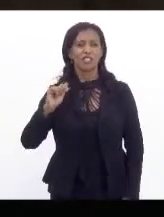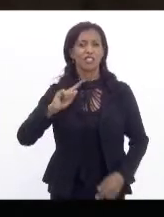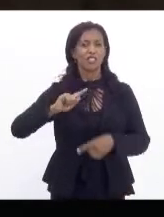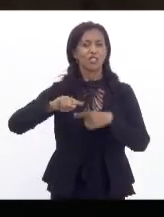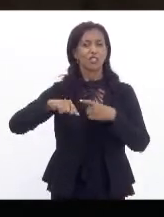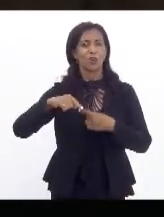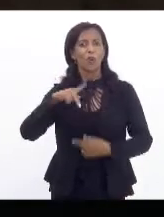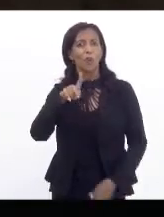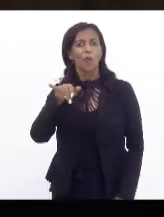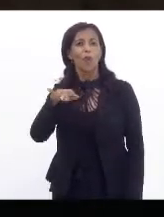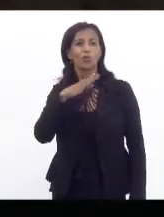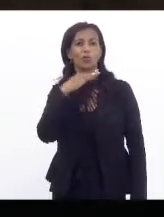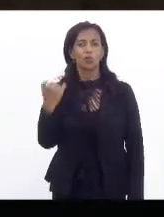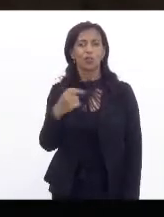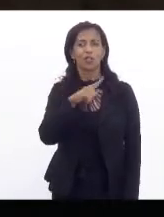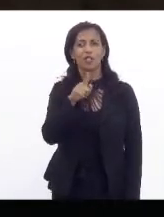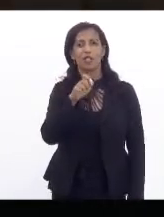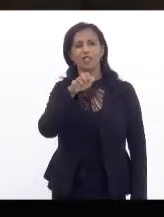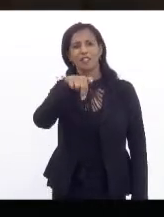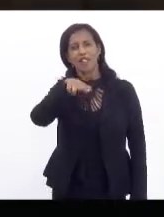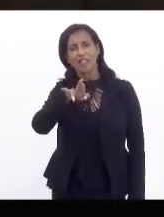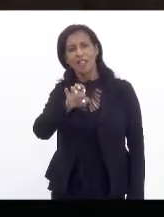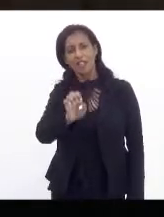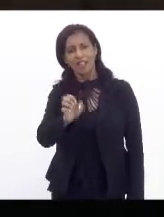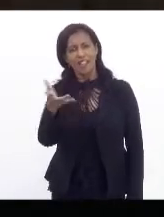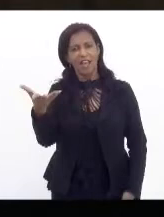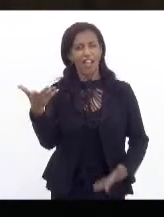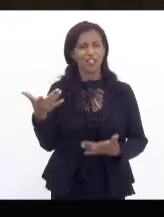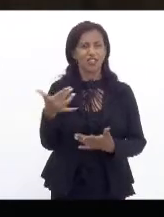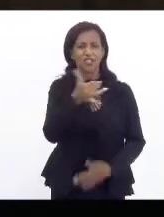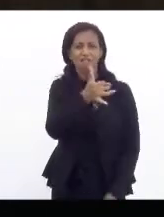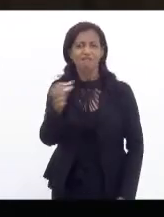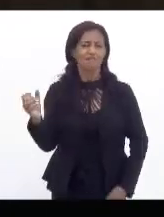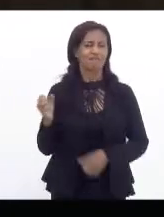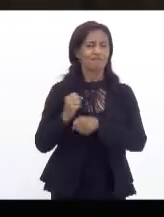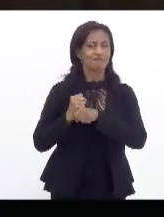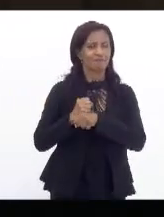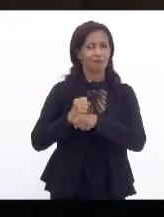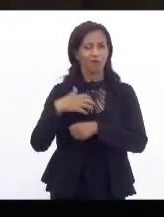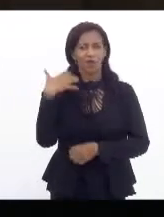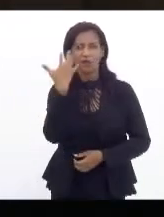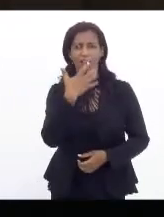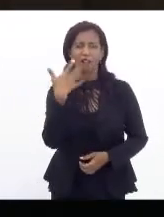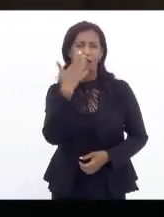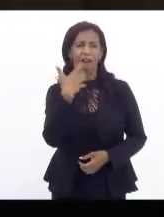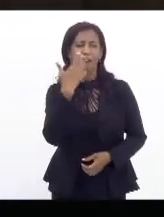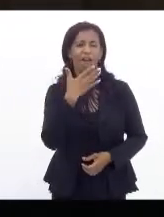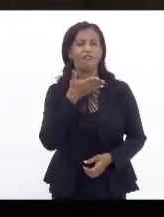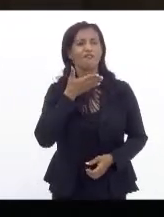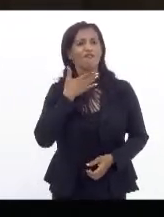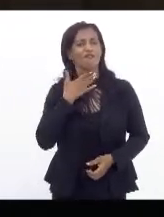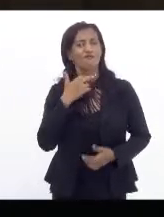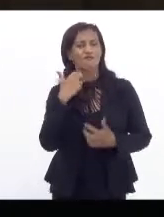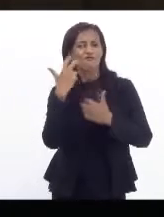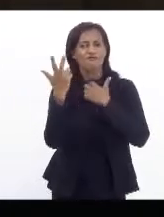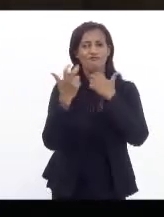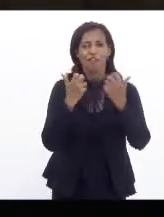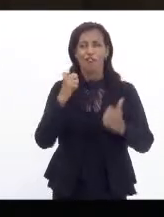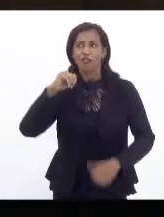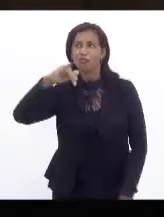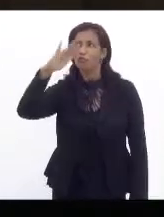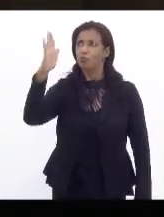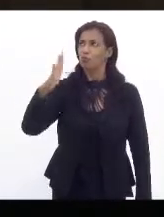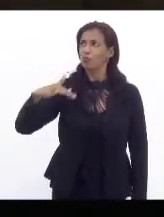pós-mortem ao cantor e compositor Zé Kett, um centenário, né, que cantou aí a voz dos morros,